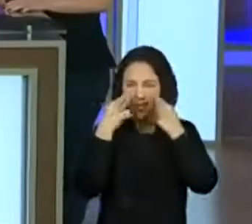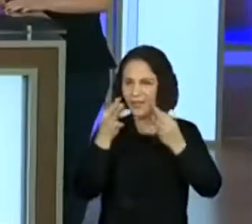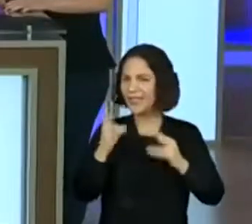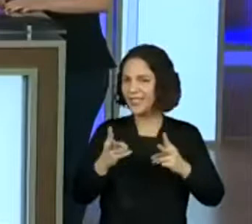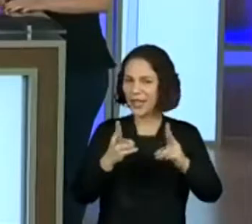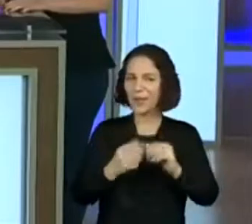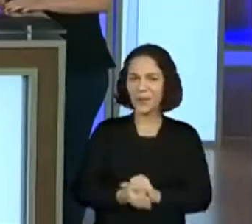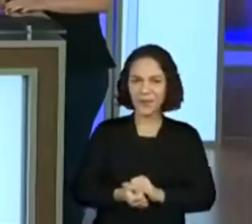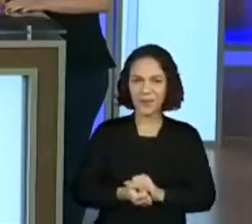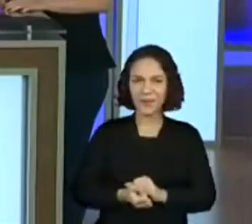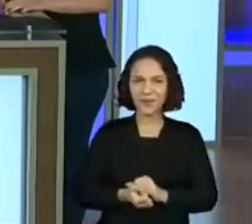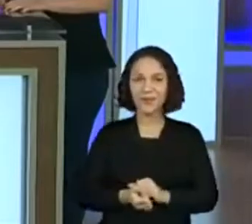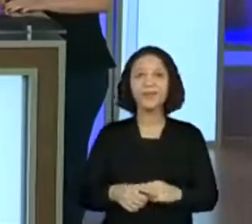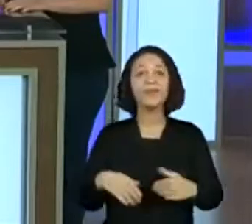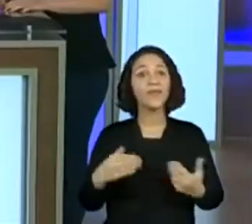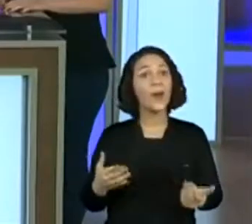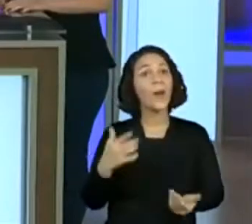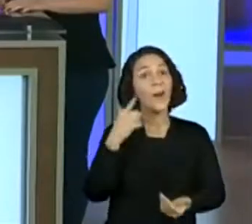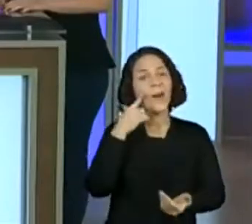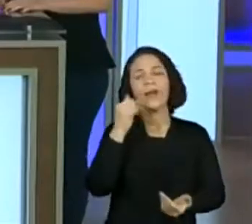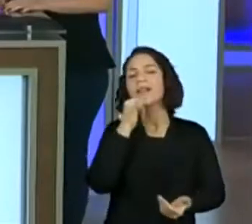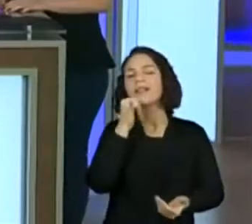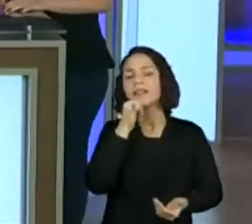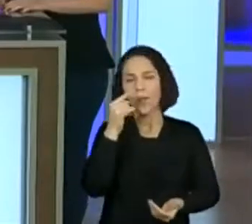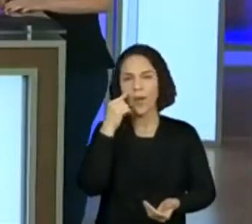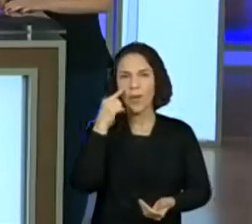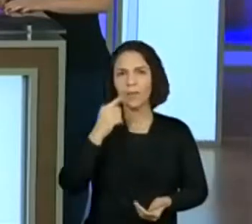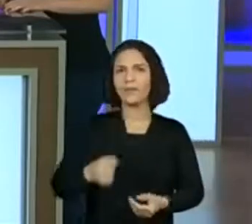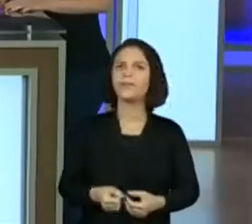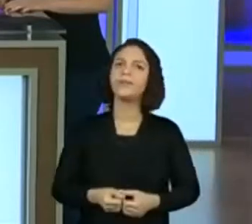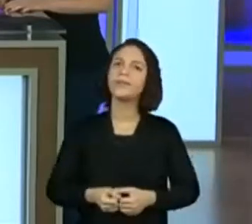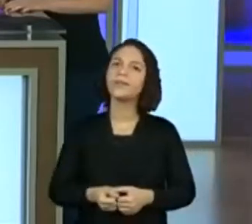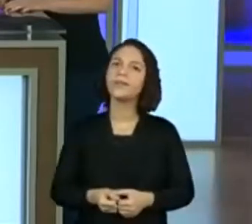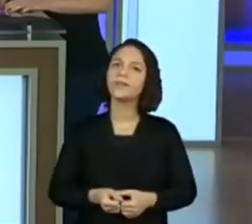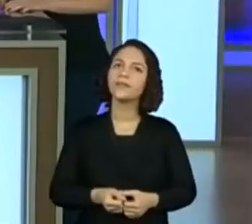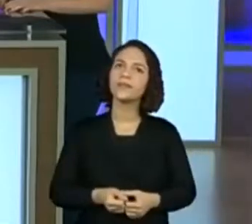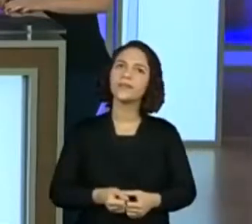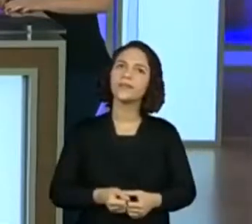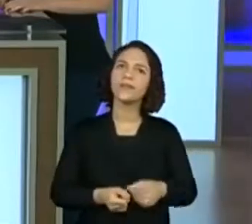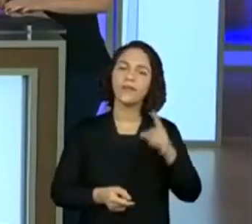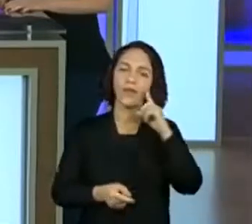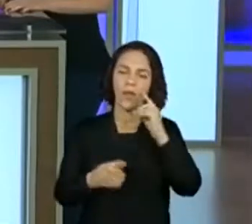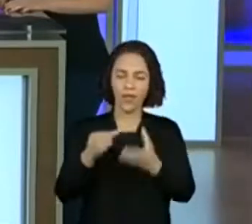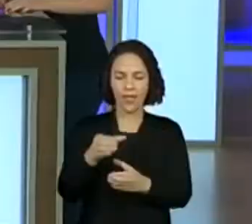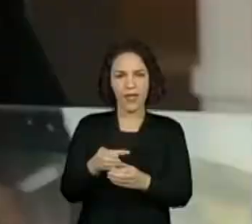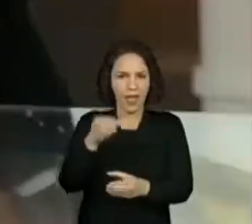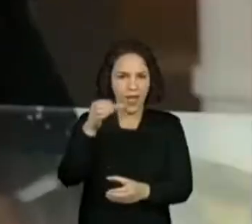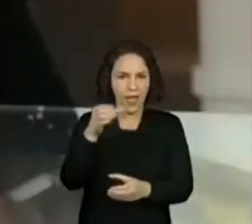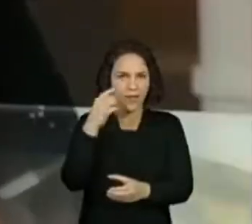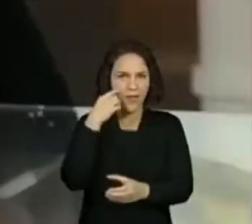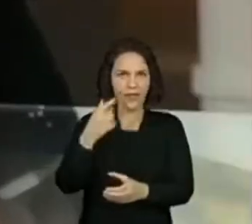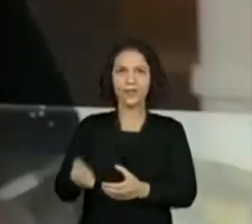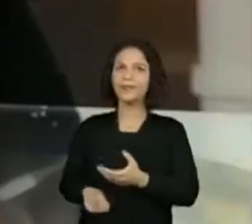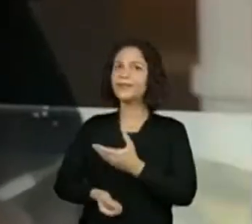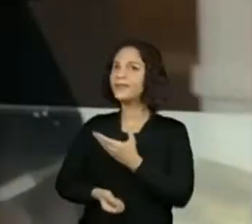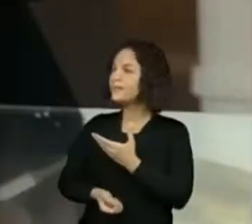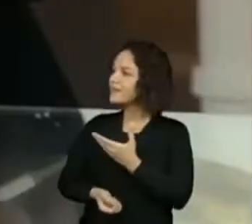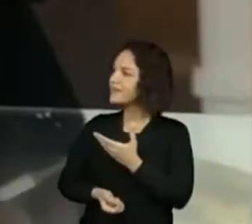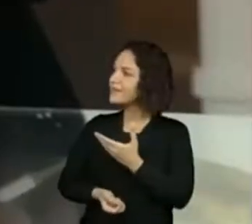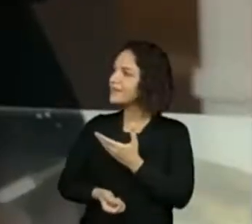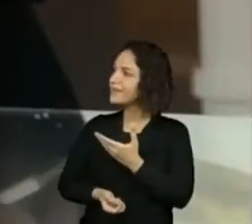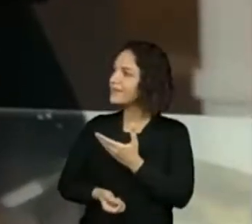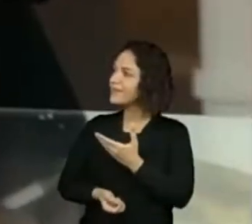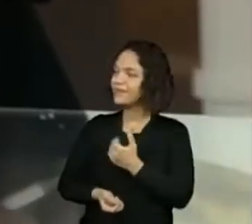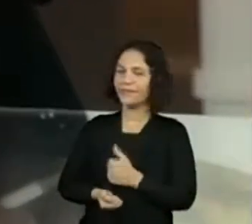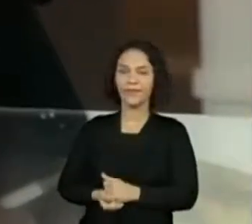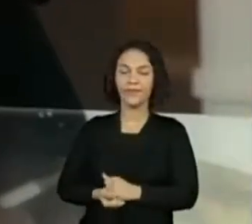atento. E o que, que a gente tem aqui, ó? Por exemplo, esse daqui, ó. Olhando aqui essa garrafinha, né? A gente mostrou ali o